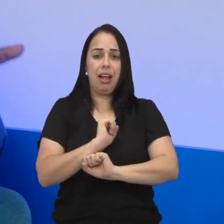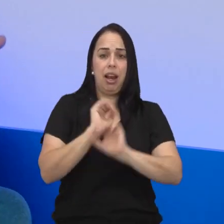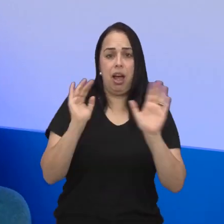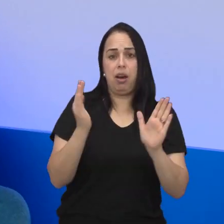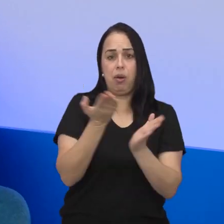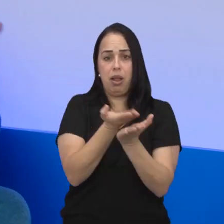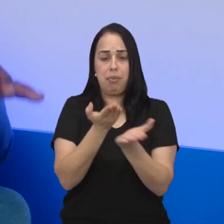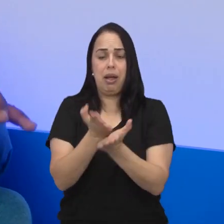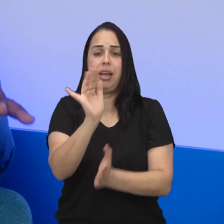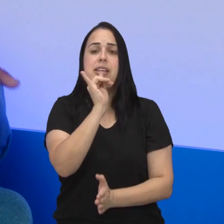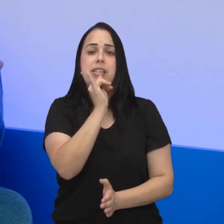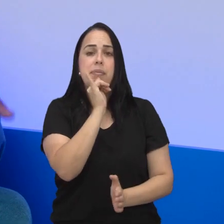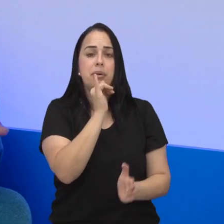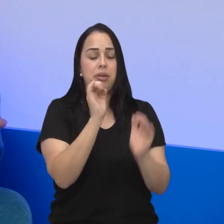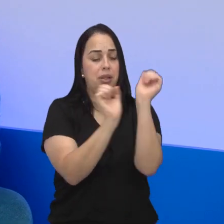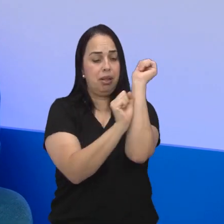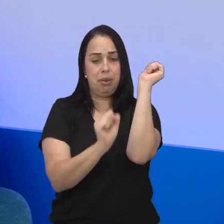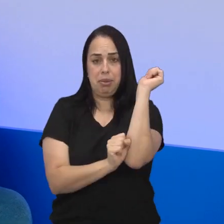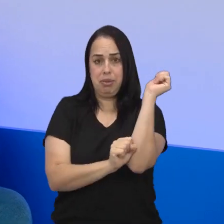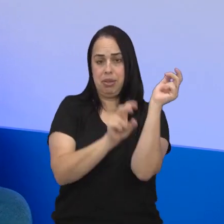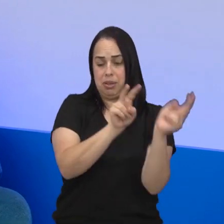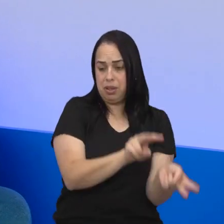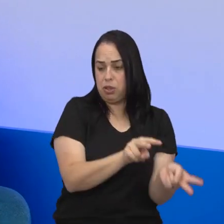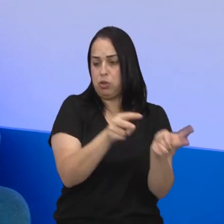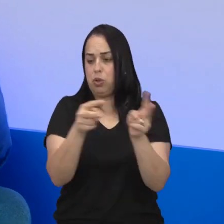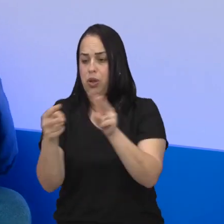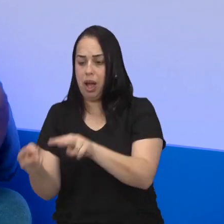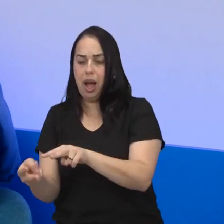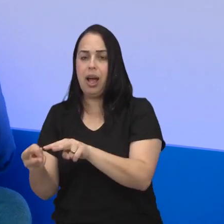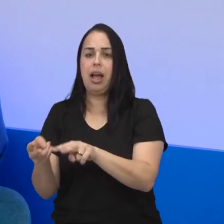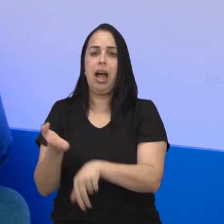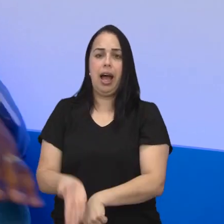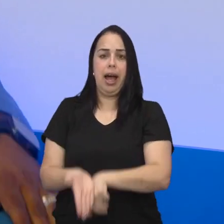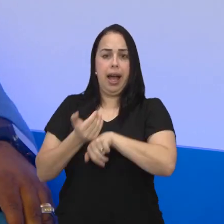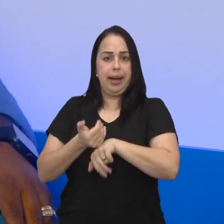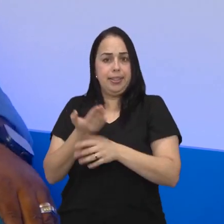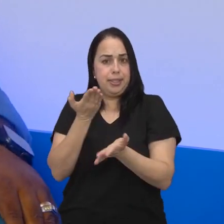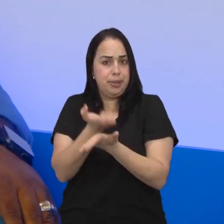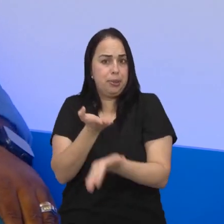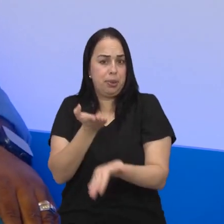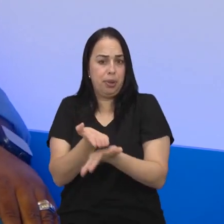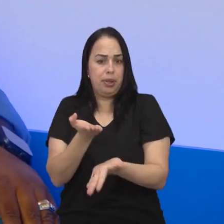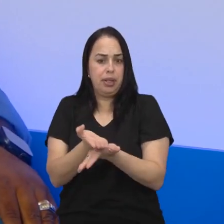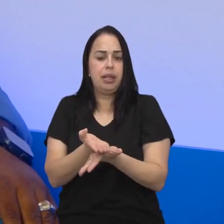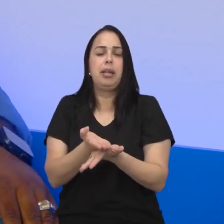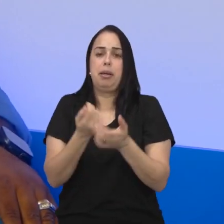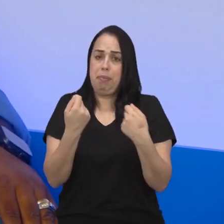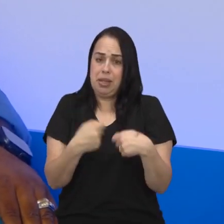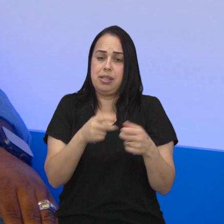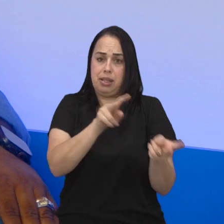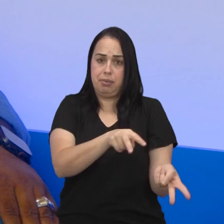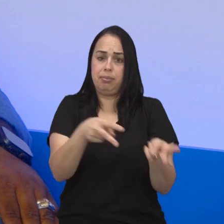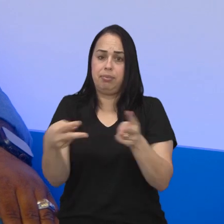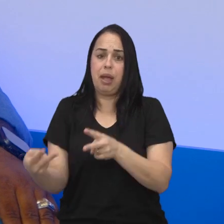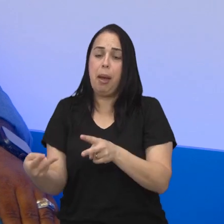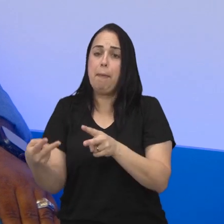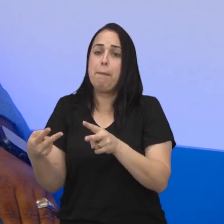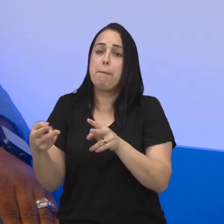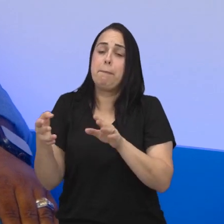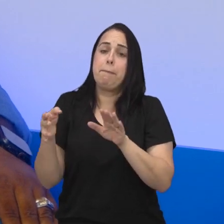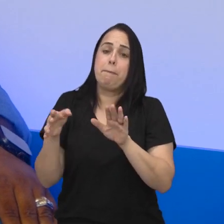vamos desestatizar a Sabesp. Beleza, foi feito um estudo, chegou-se à conclusão que precisa ser